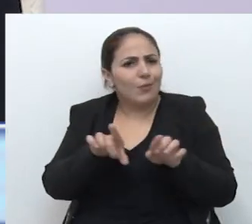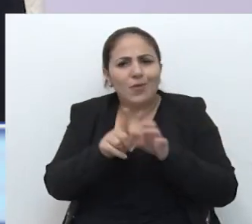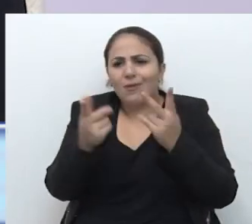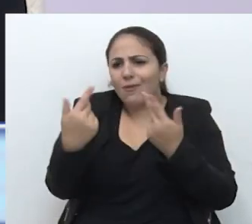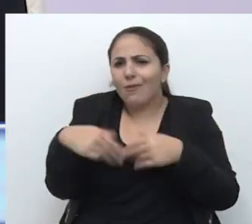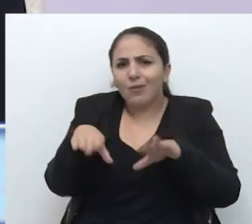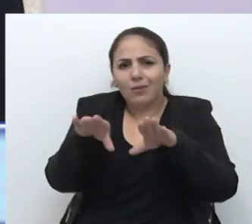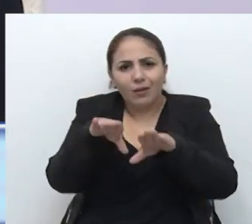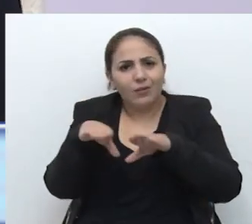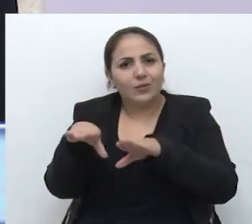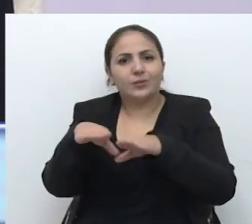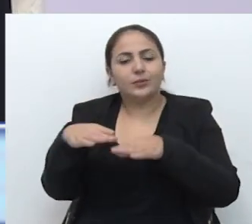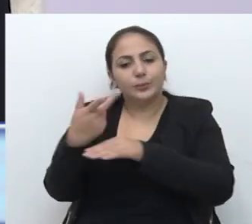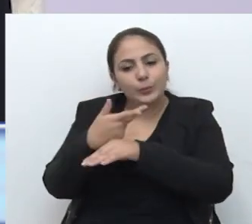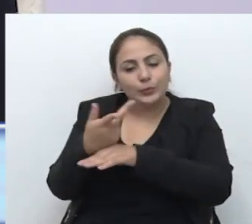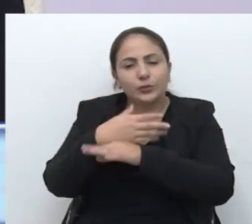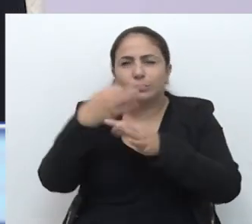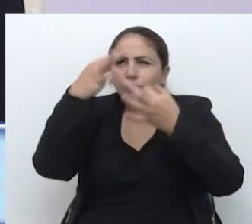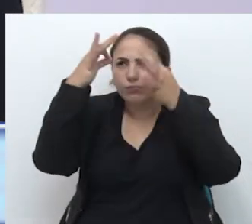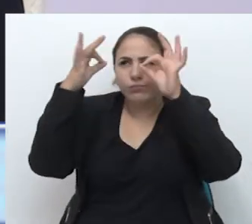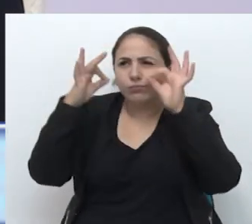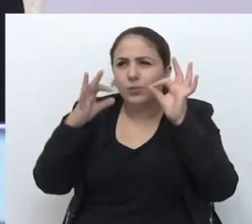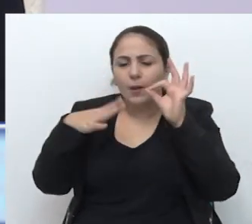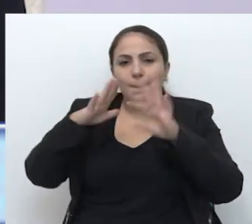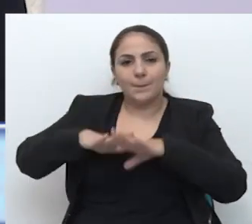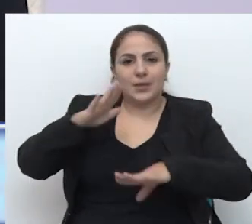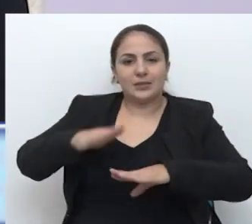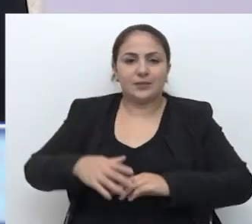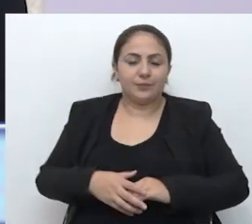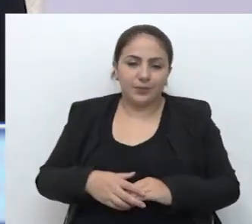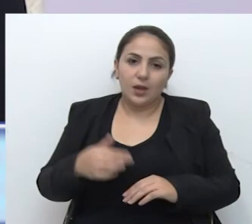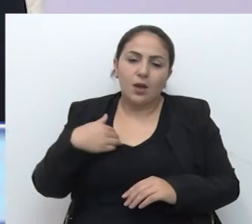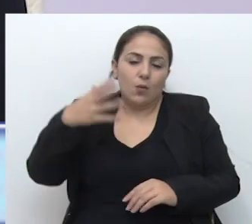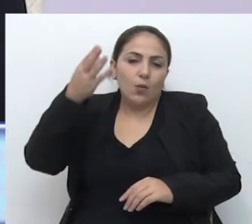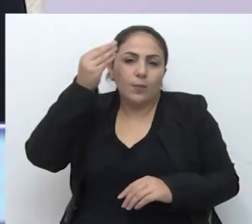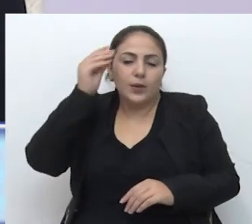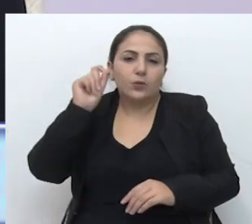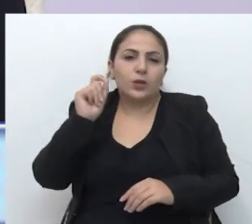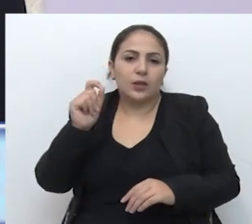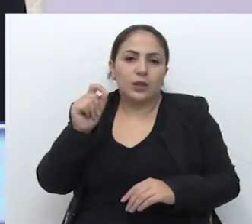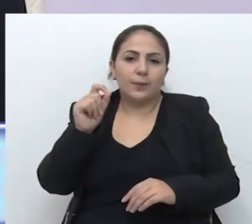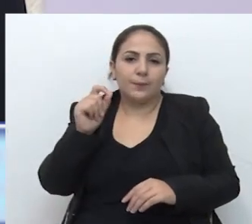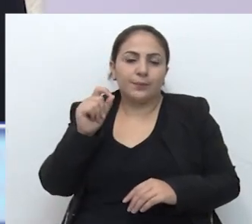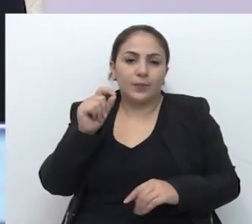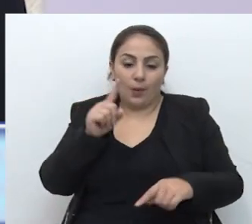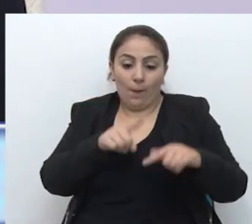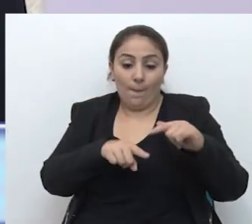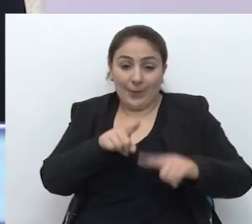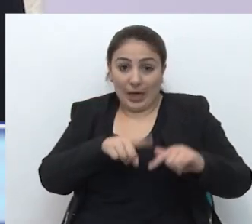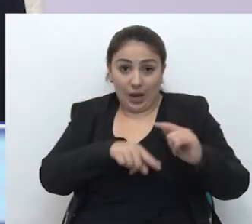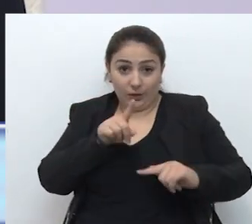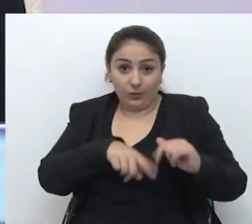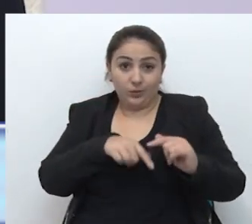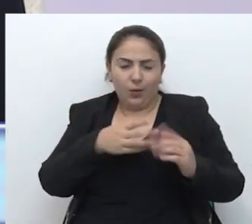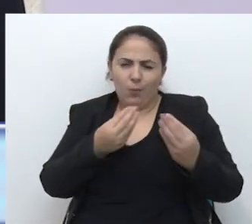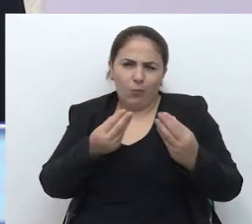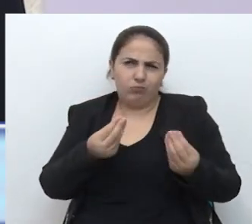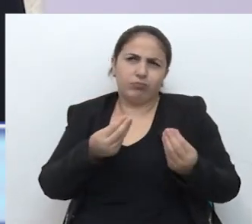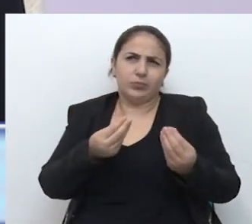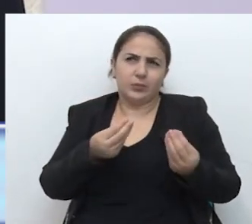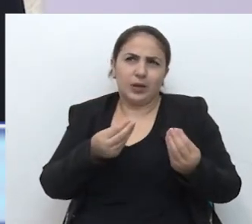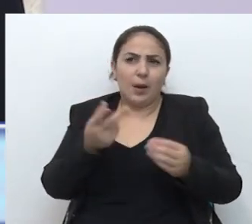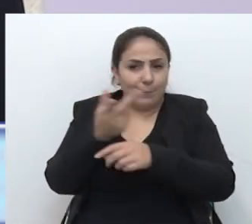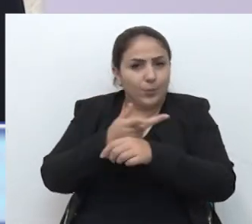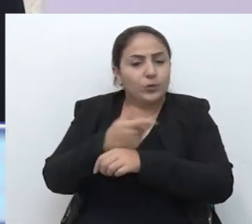mais jovem, busca um embelezamento maior. Mas eu compreendo assim que o mercado está um pouco equivocado,